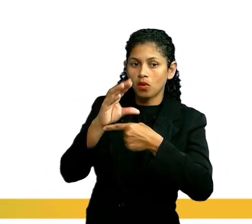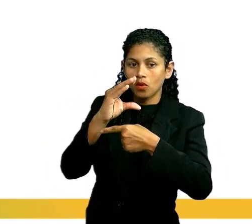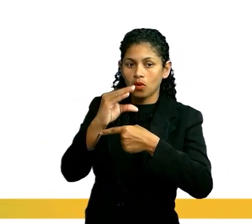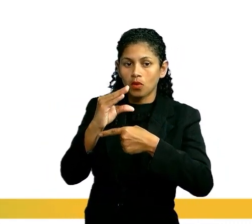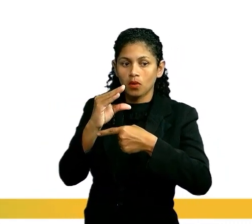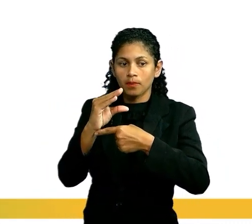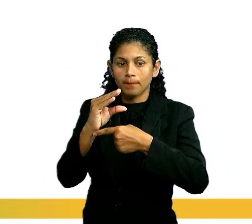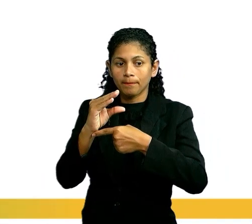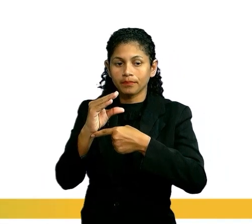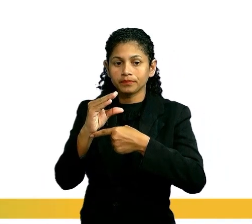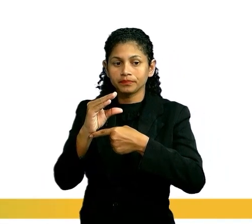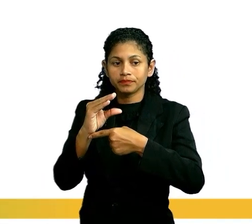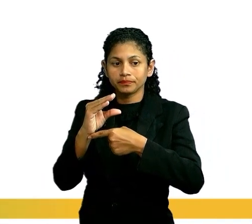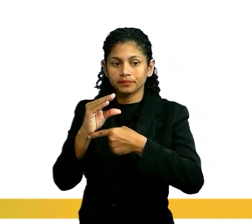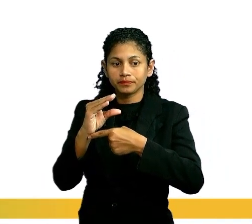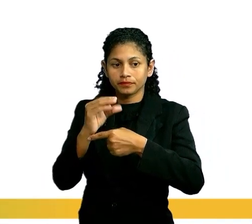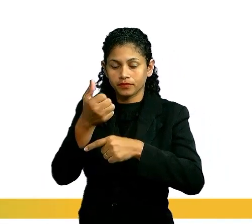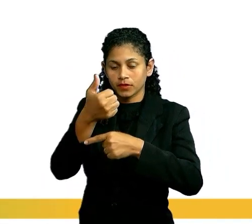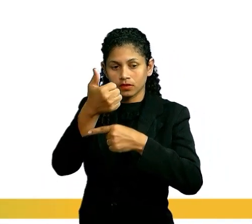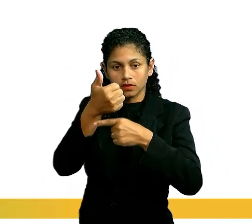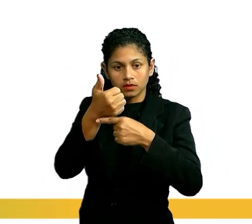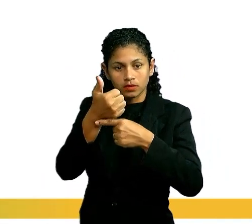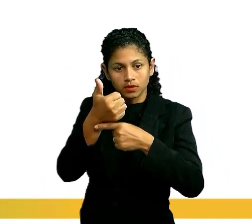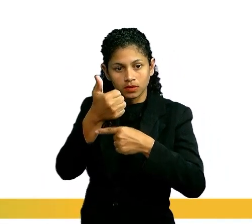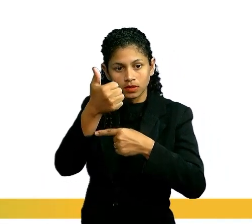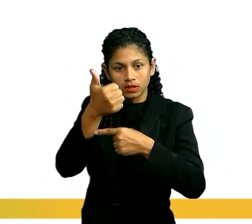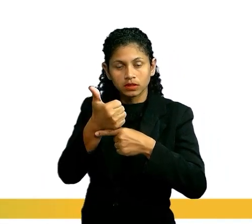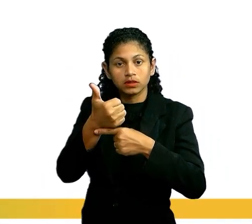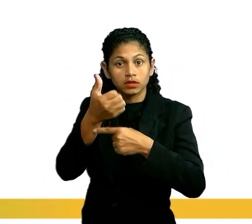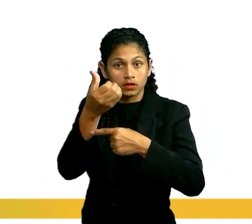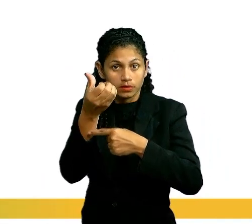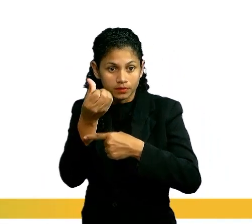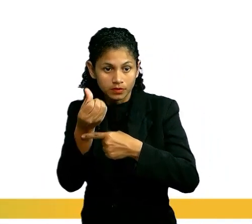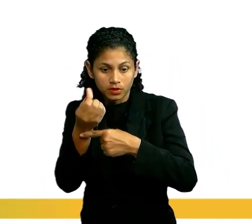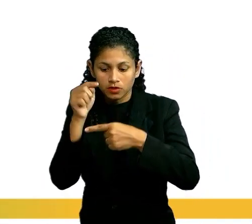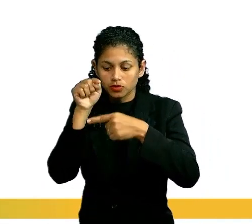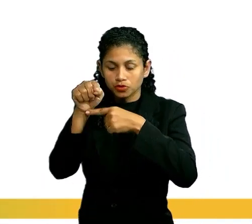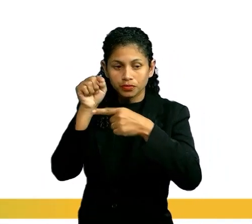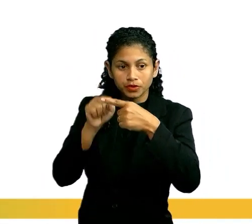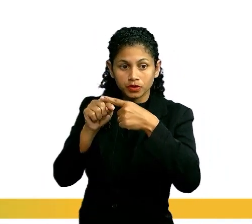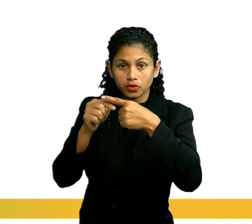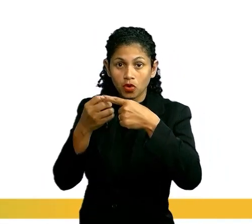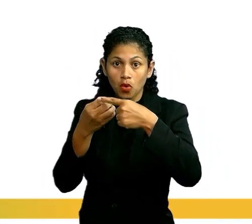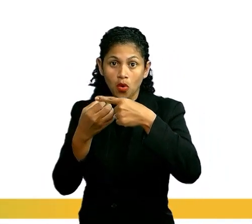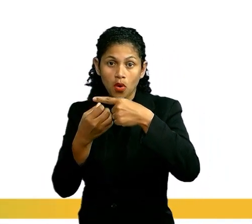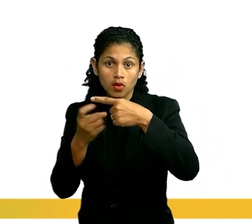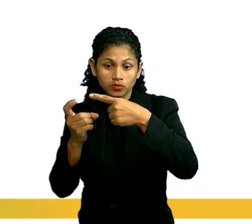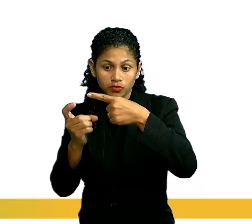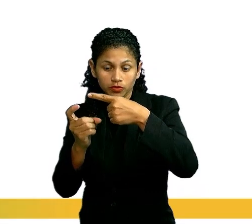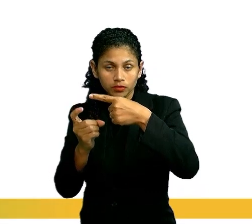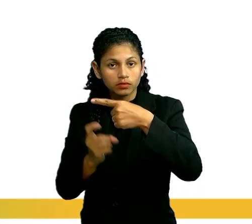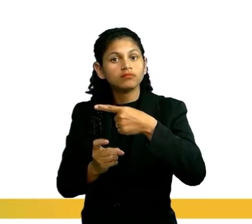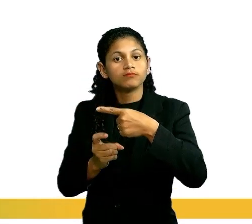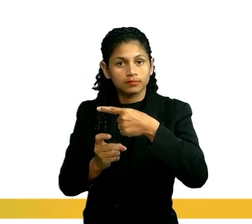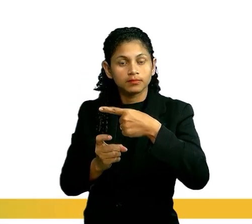nesse caso aqui, vai ser essa medida dividido por essa. Lá na tabela fala que o cosseno de 30 é raiz de